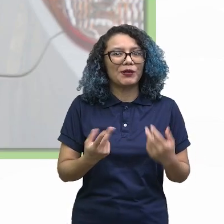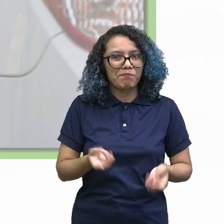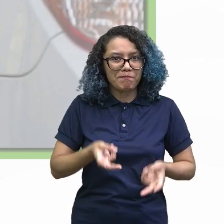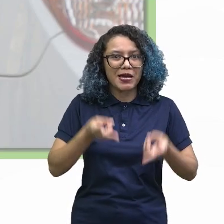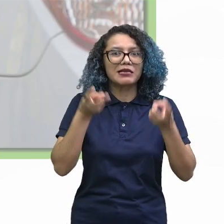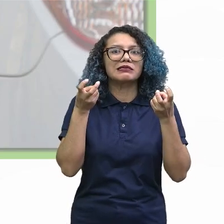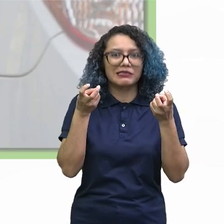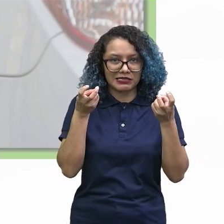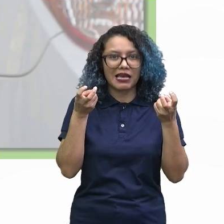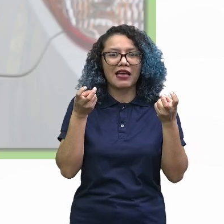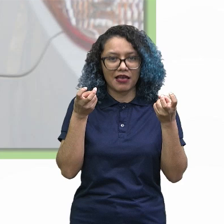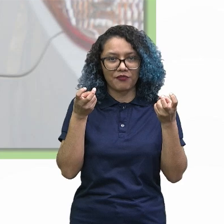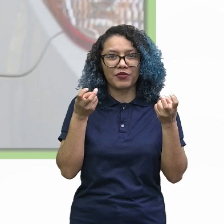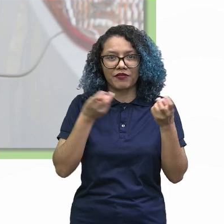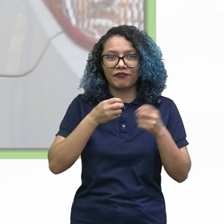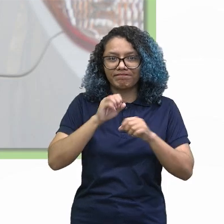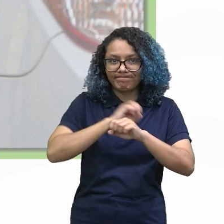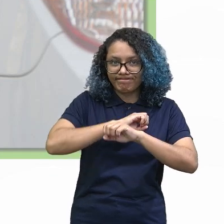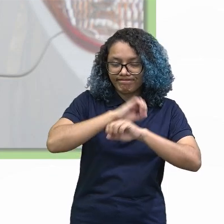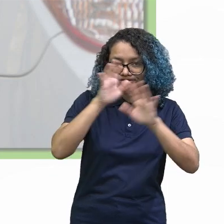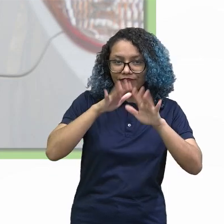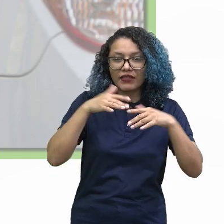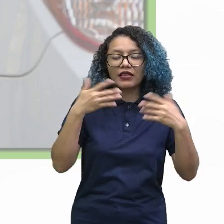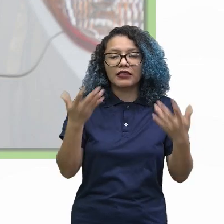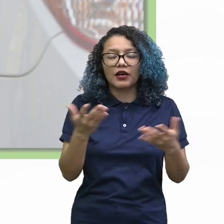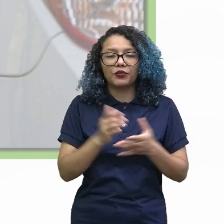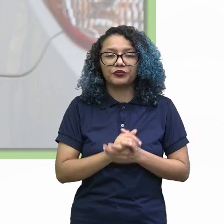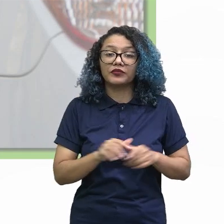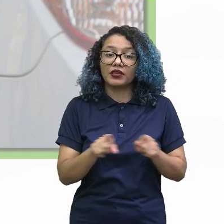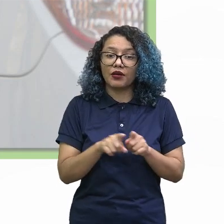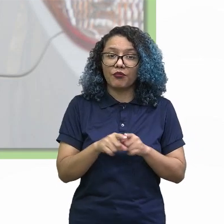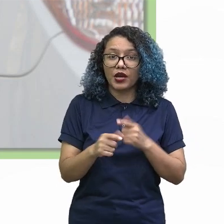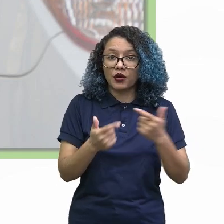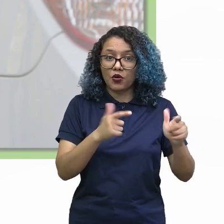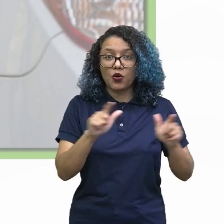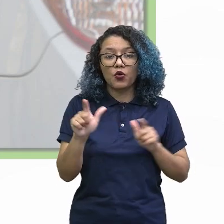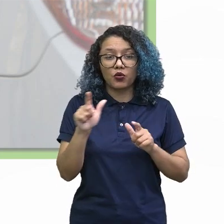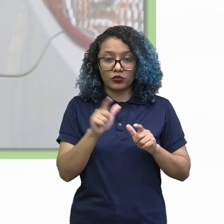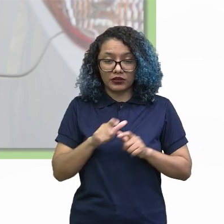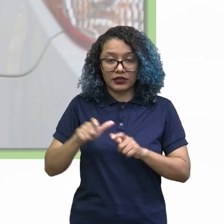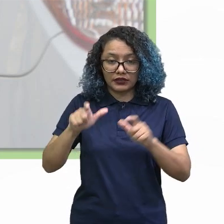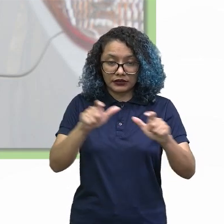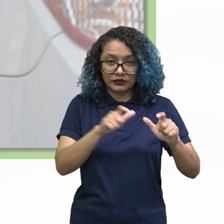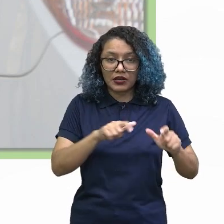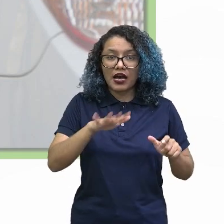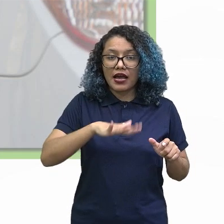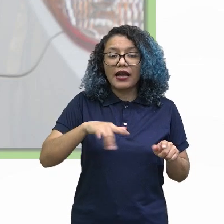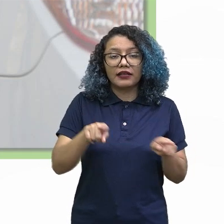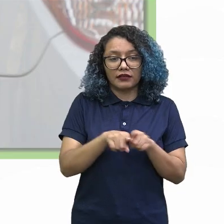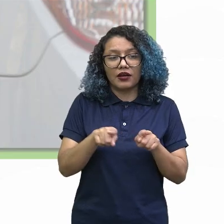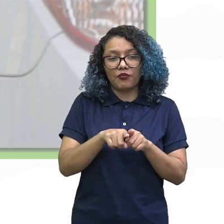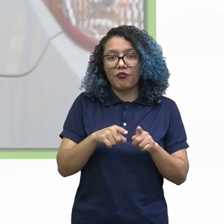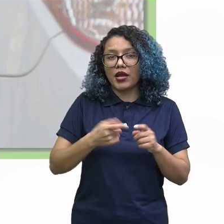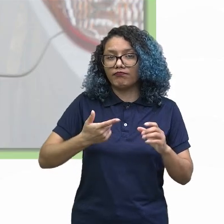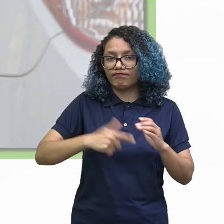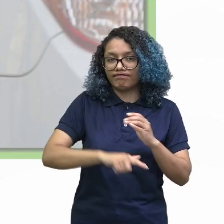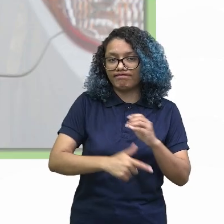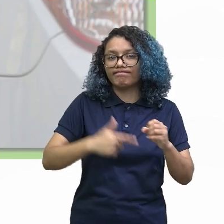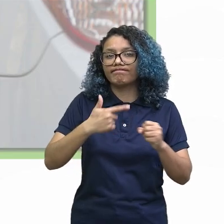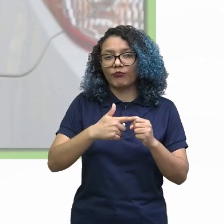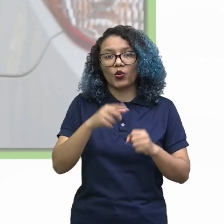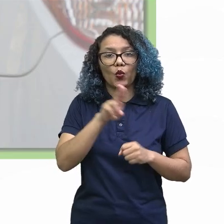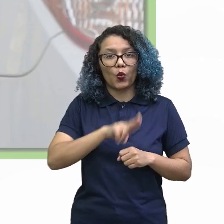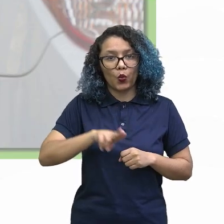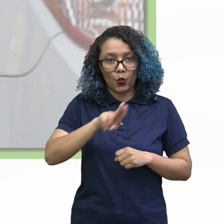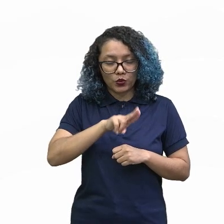além dos carros, existem outras situações onde os combustíveis fósseis eles são utilizados. Vamos observar aí que